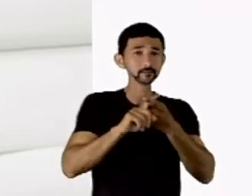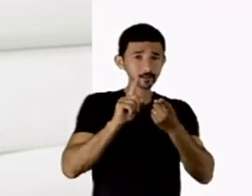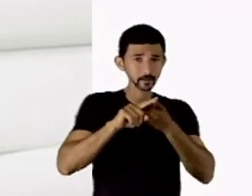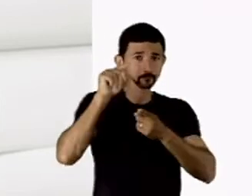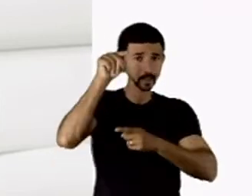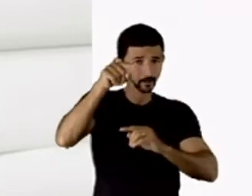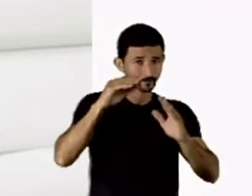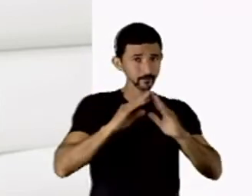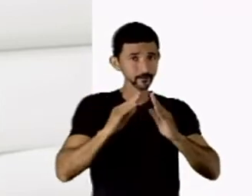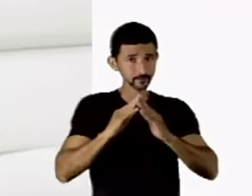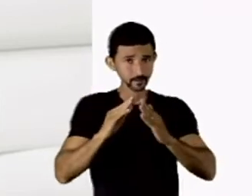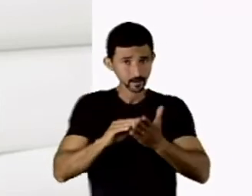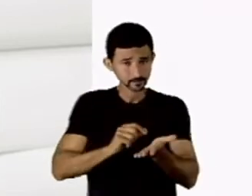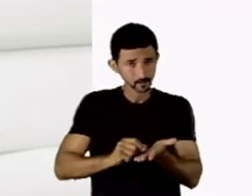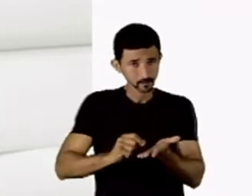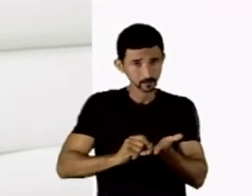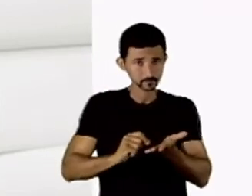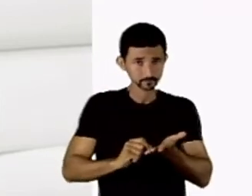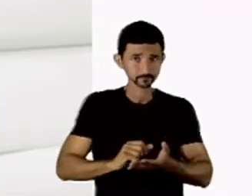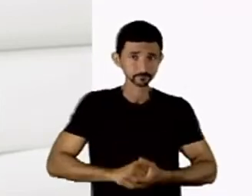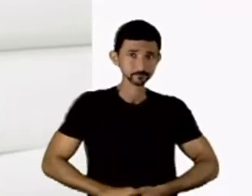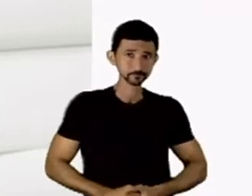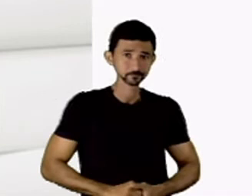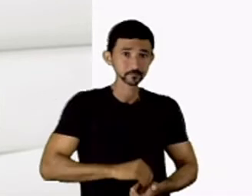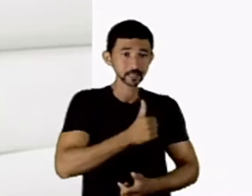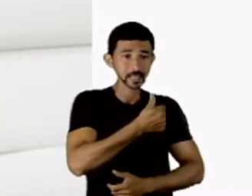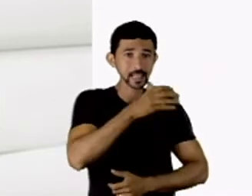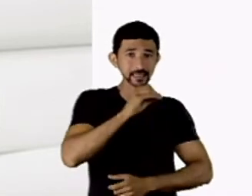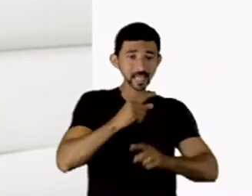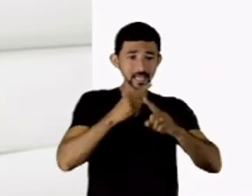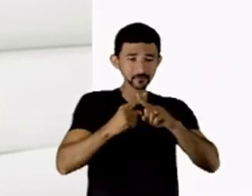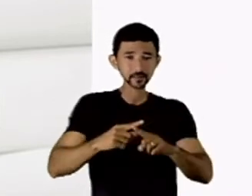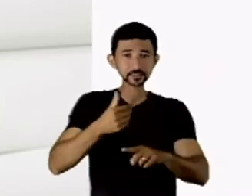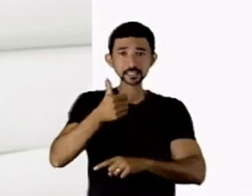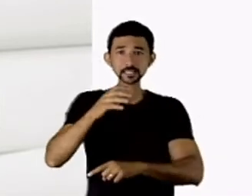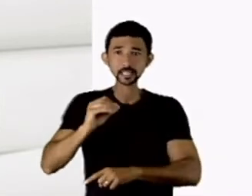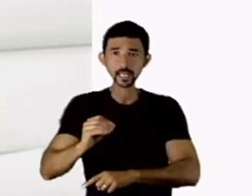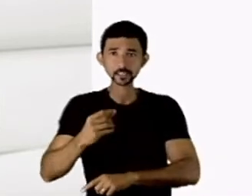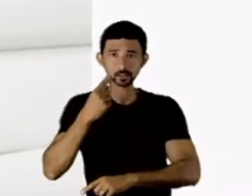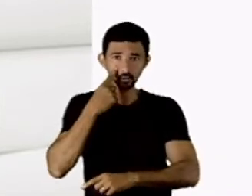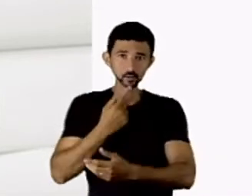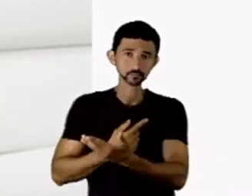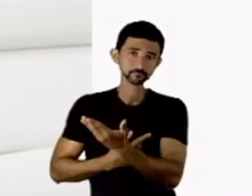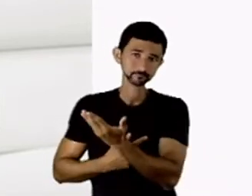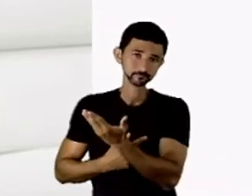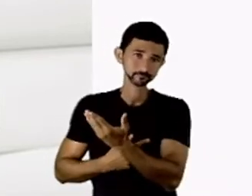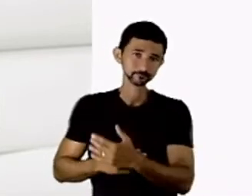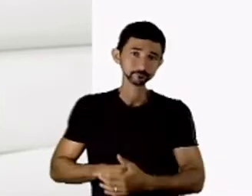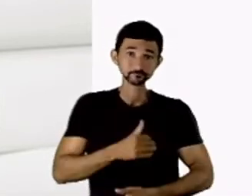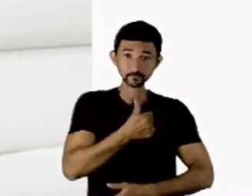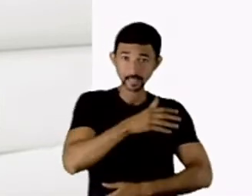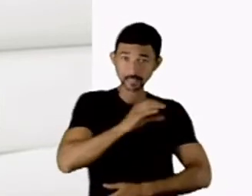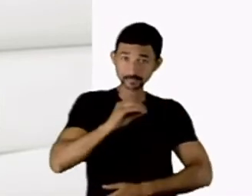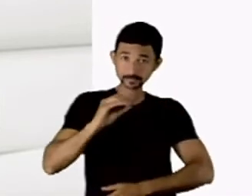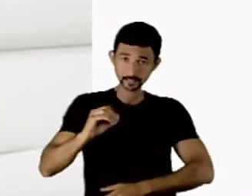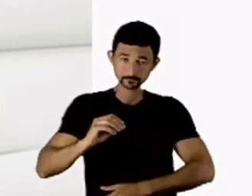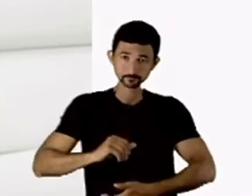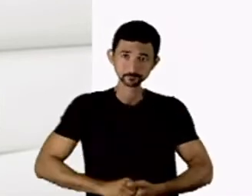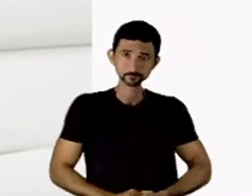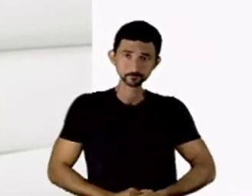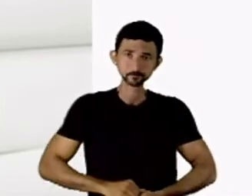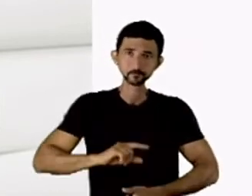também pode fazer no seu caderno. 10 vezes 10, olha quanto é, igual a 100.